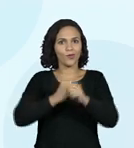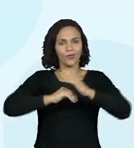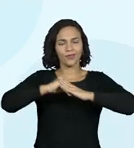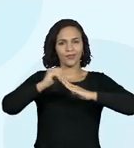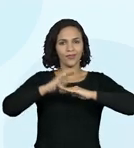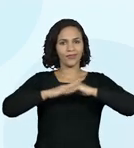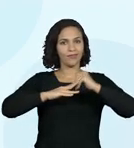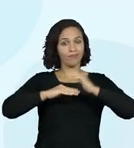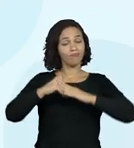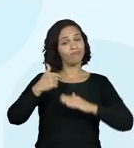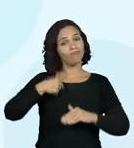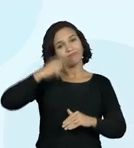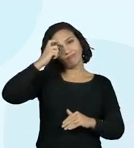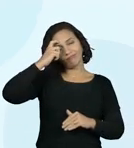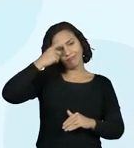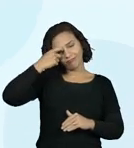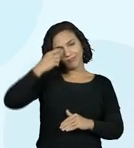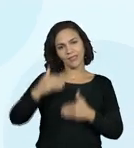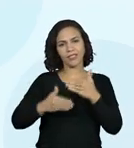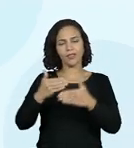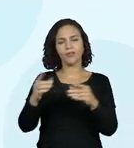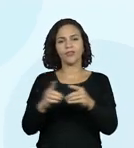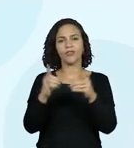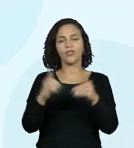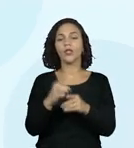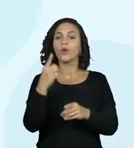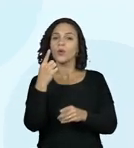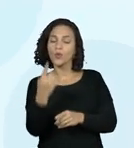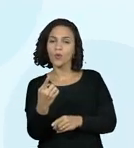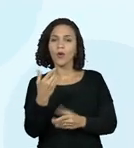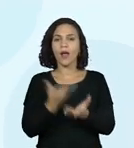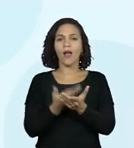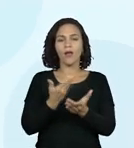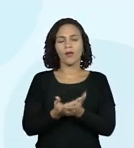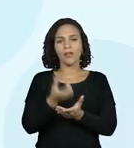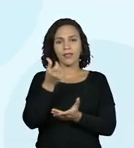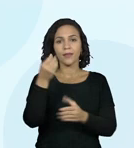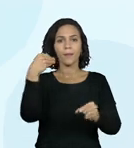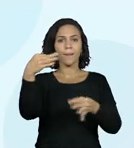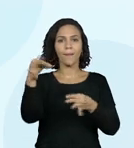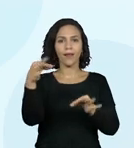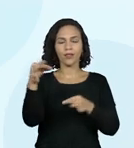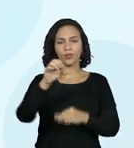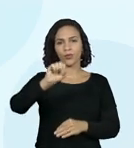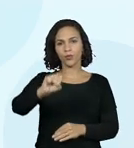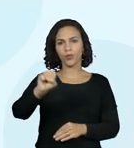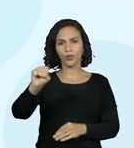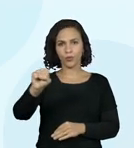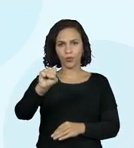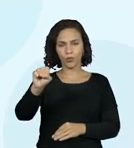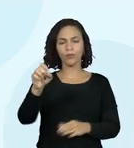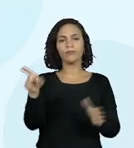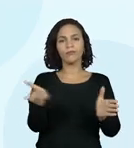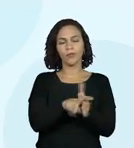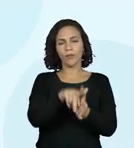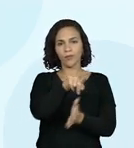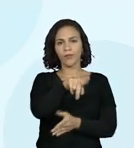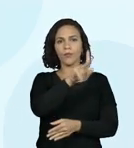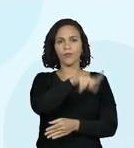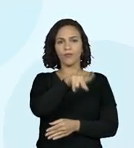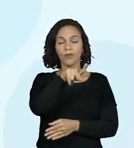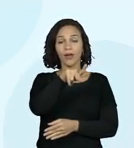Pro André Ramos, sequência didática 1, aula 6. Está na página 88 do livro do aluno. Do professor,